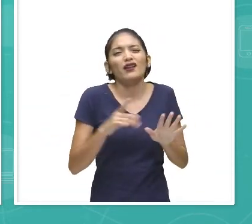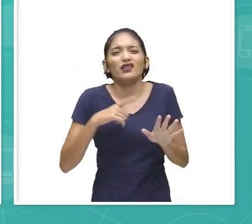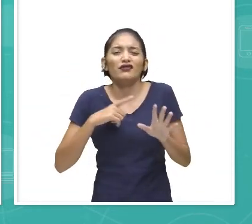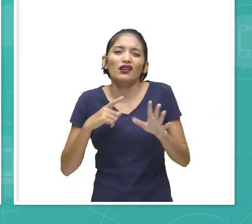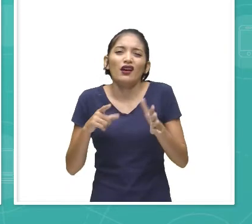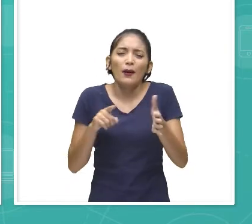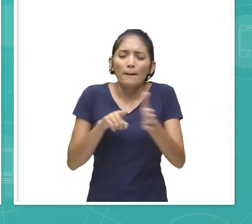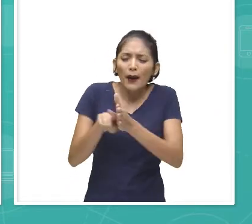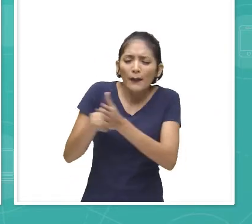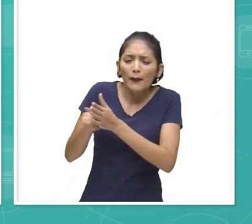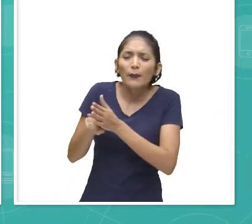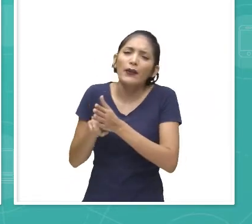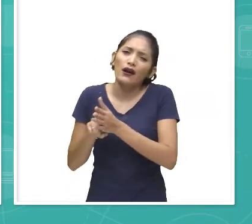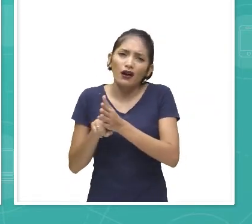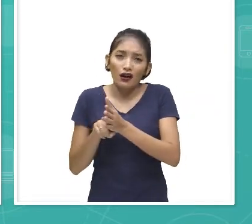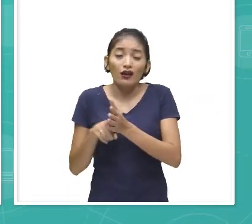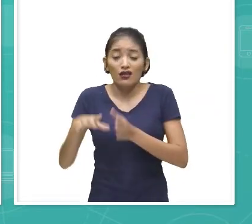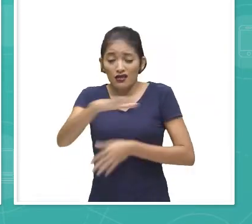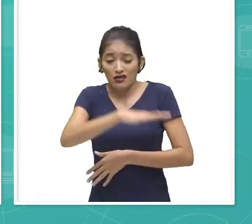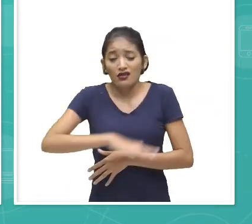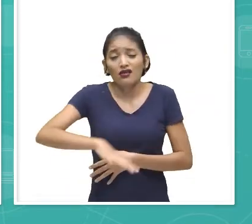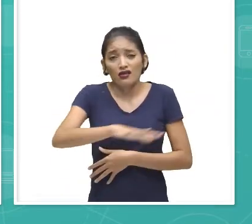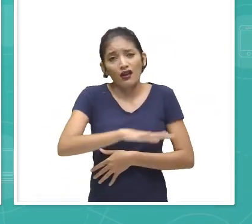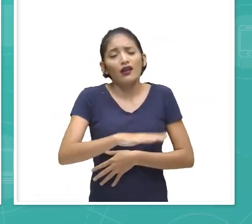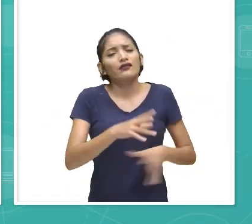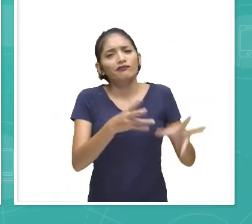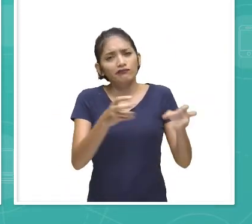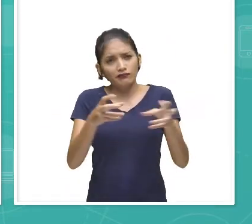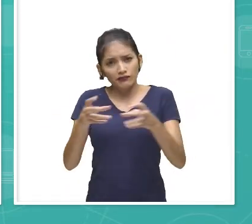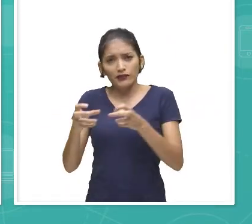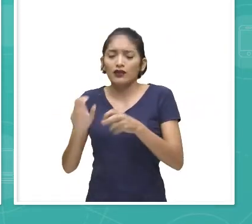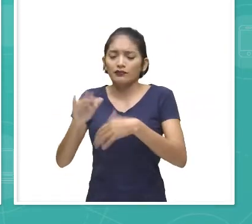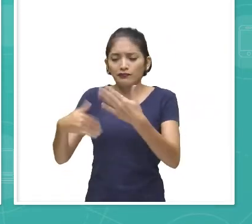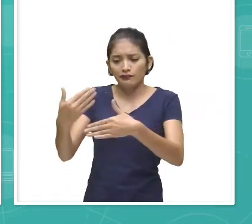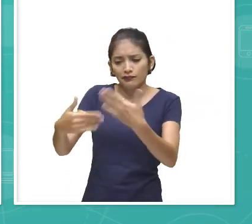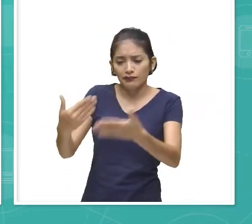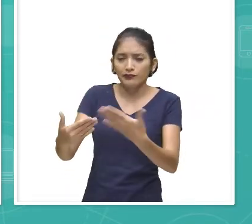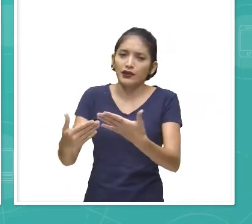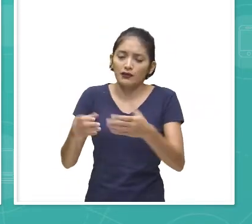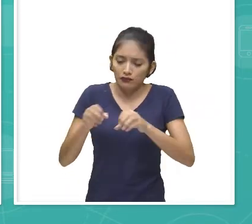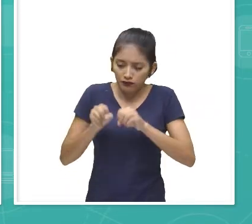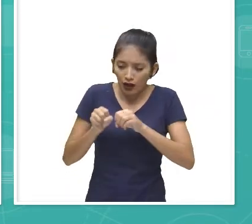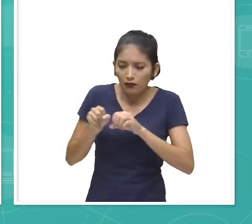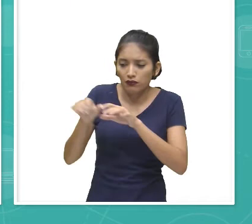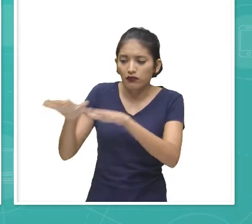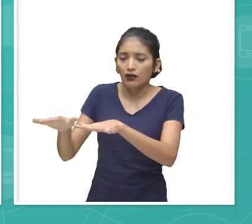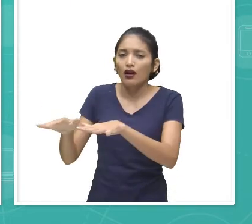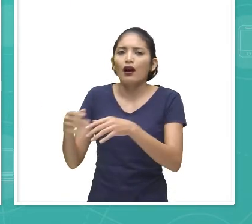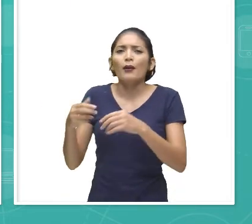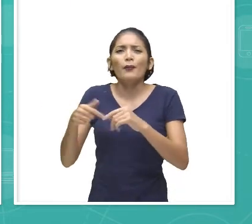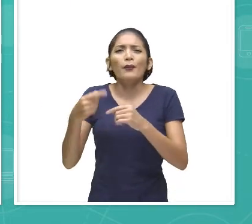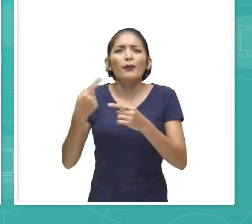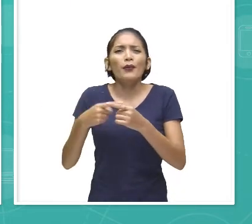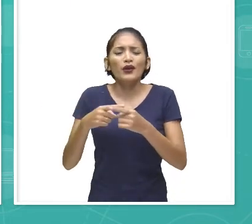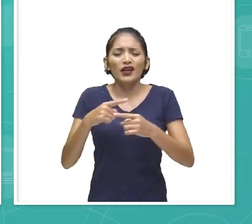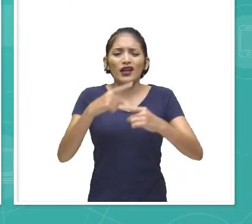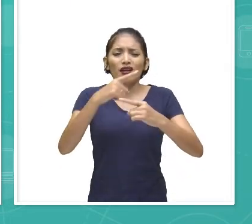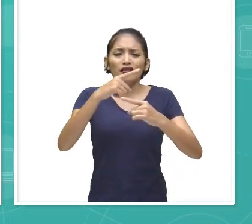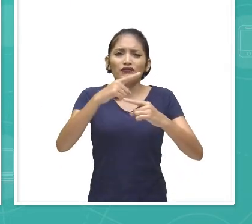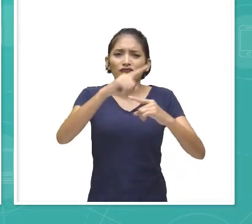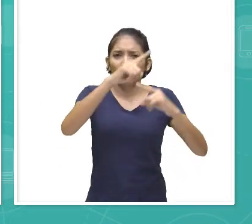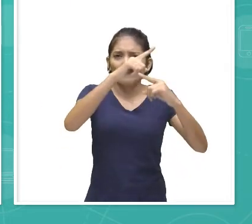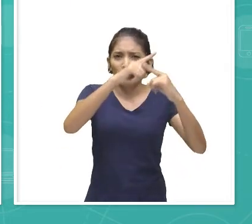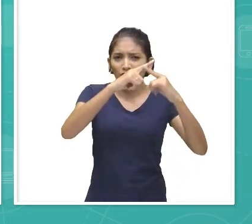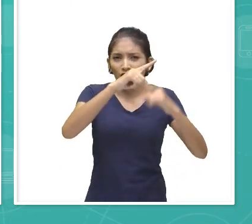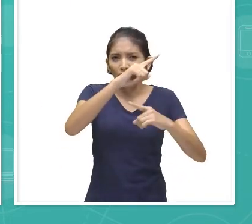série de questões aqui dentro do nosso território que a gente vai ver no nosso processo de colonização. Por que se proíbe a escravidão do indígena